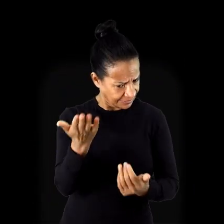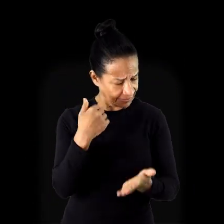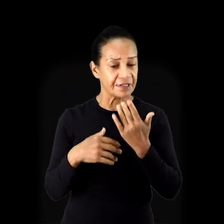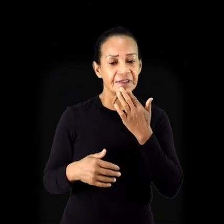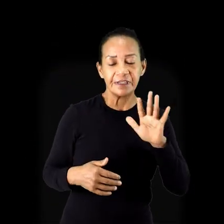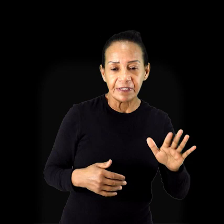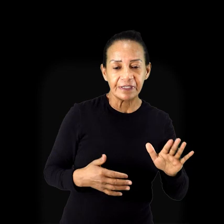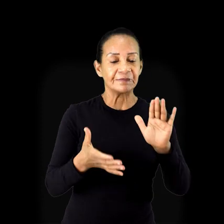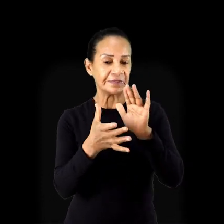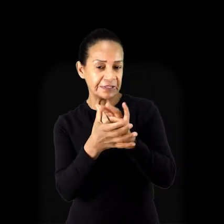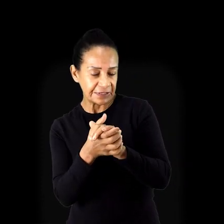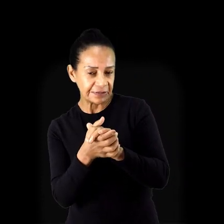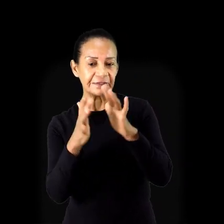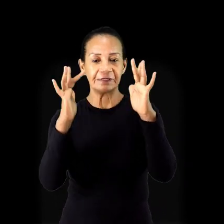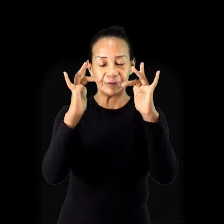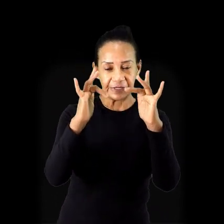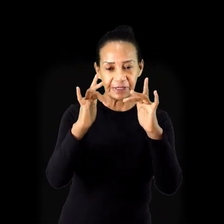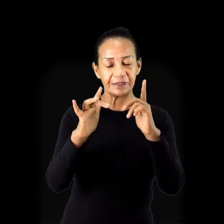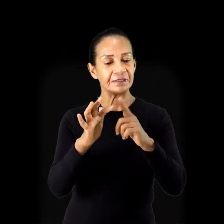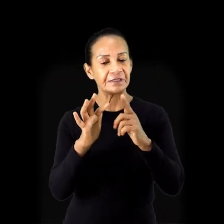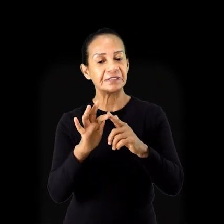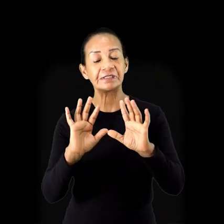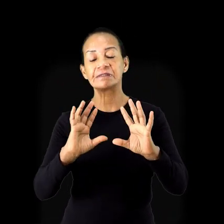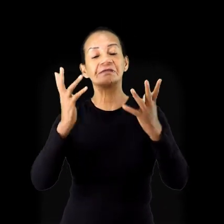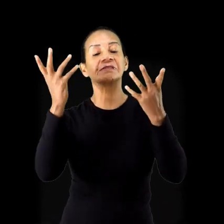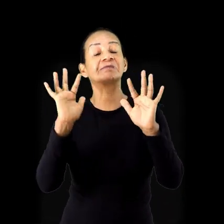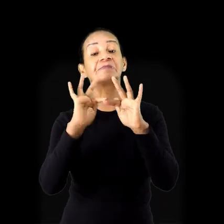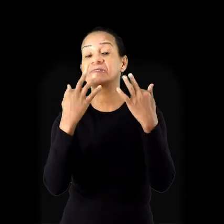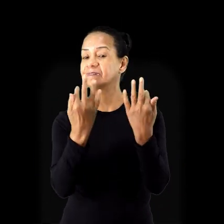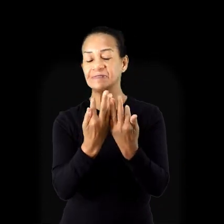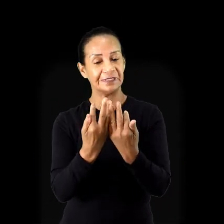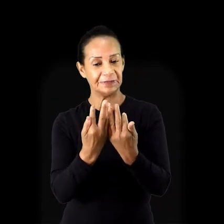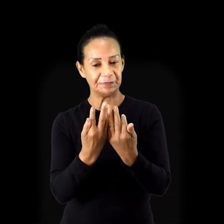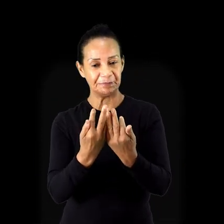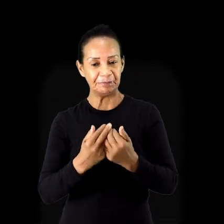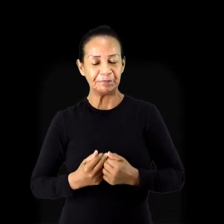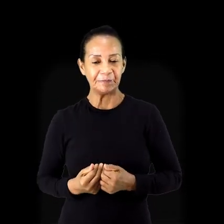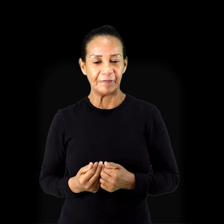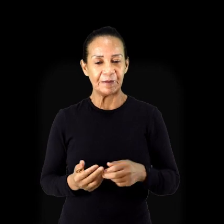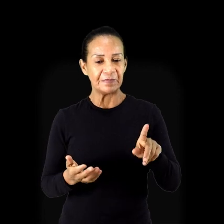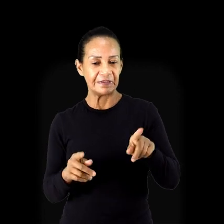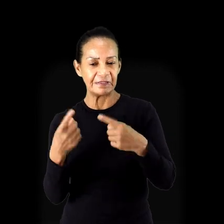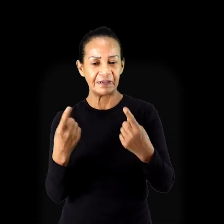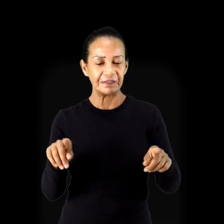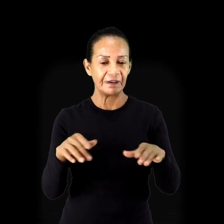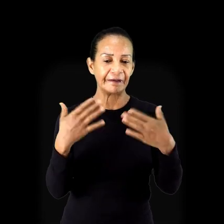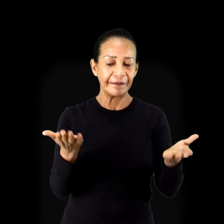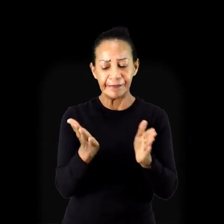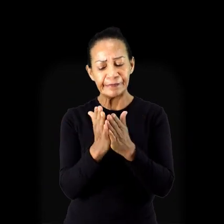crianças, pode trazer os maridos, os namorados, porque é pra família. Aí a gente todo mundo começa a questionar, vocês não concorrem a